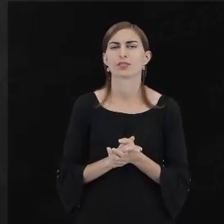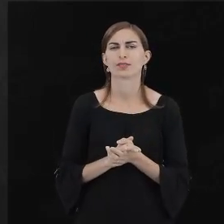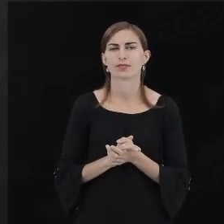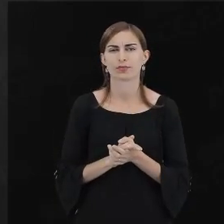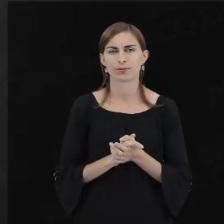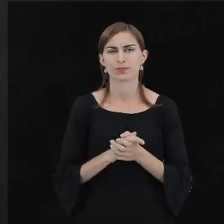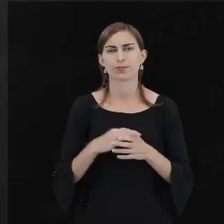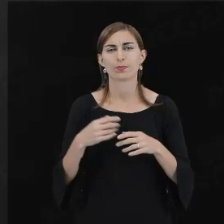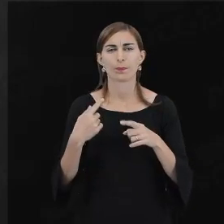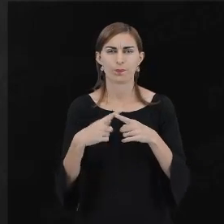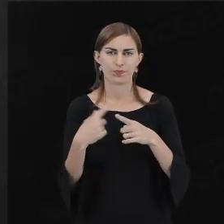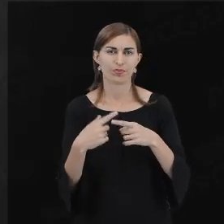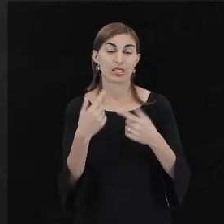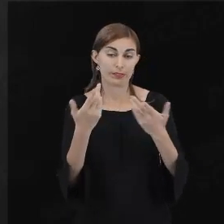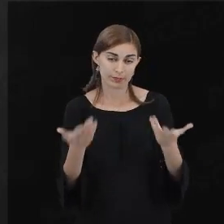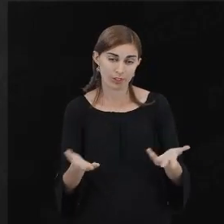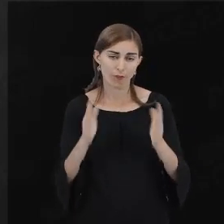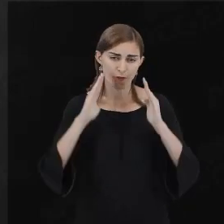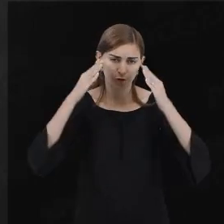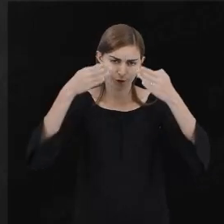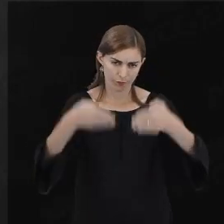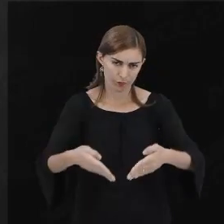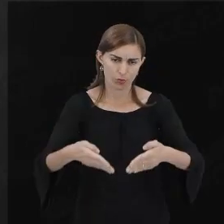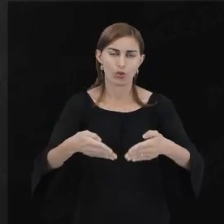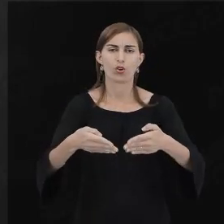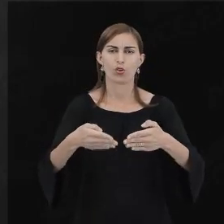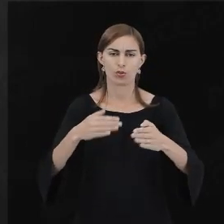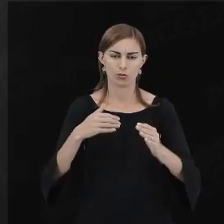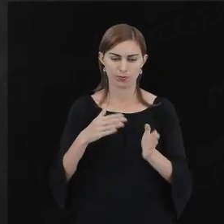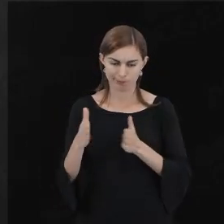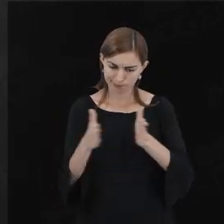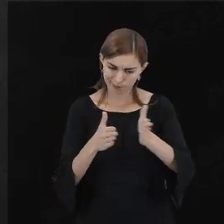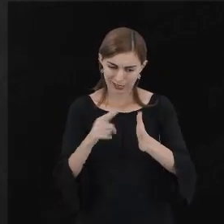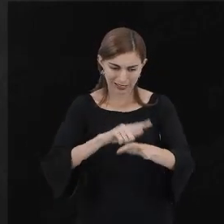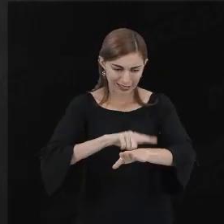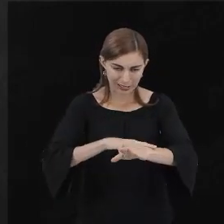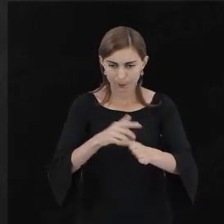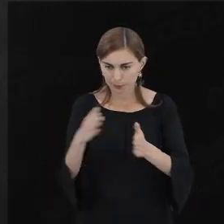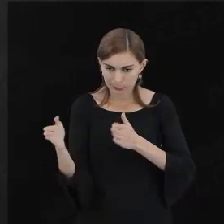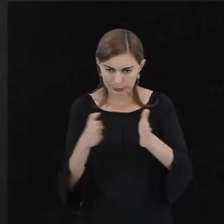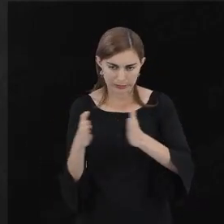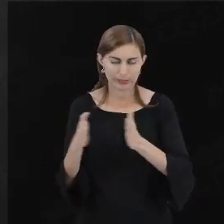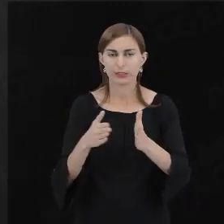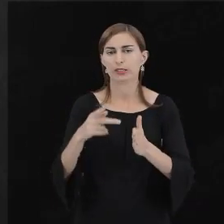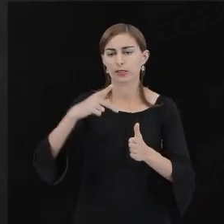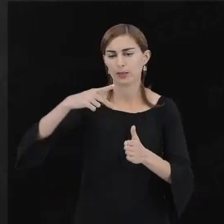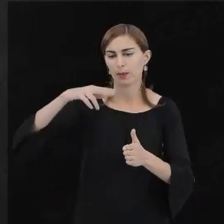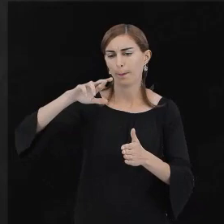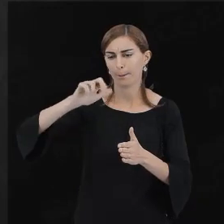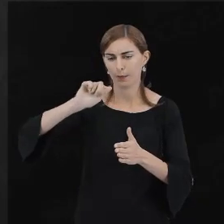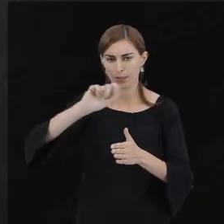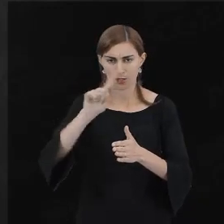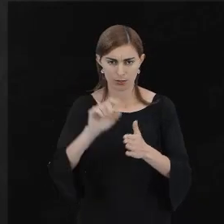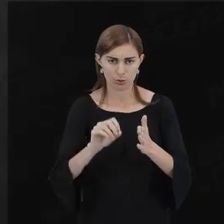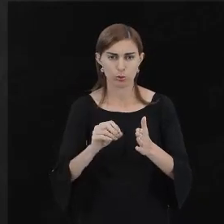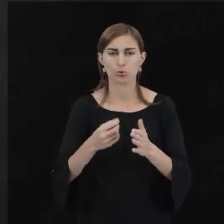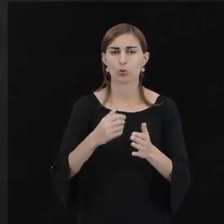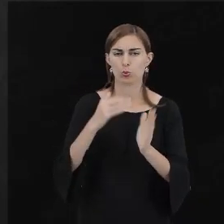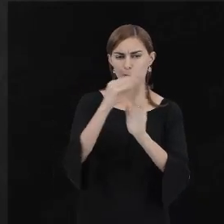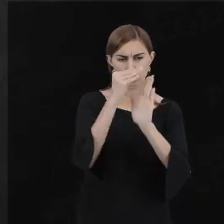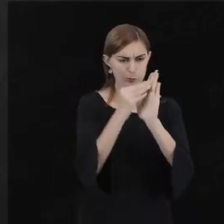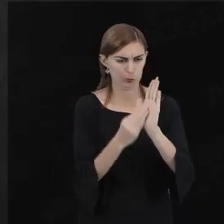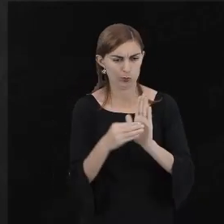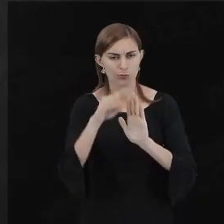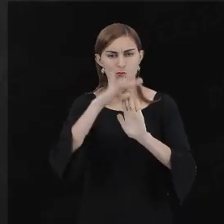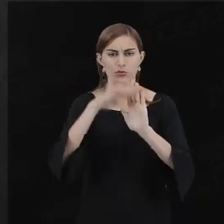não corresponde muitas vezes ao tempo de aprendizagem dos estudantes. Né? Com uma turma em particular, eu posso precisar de mais tempo, eu